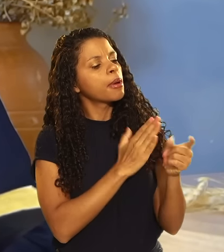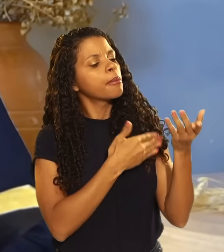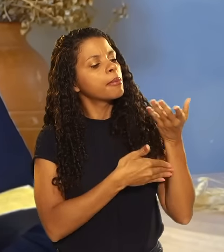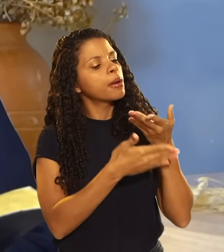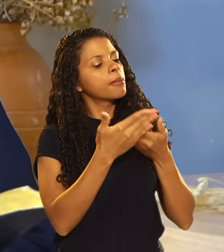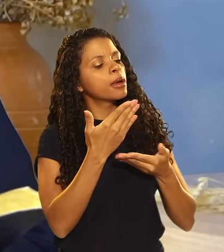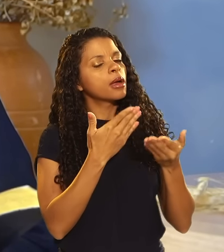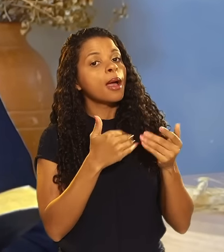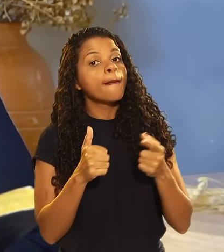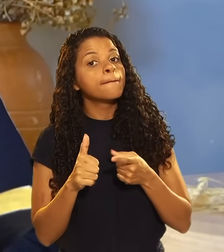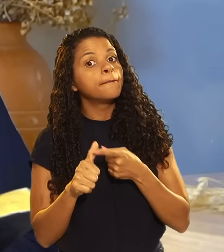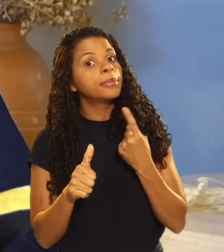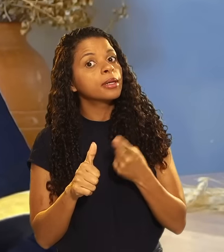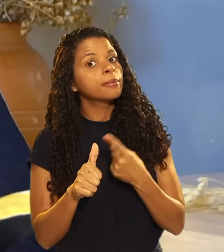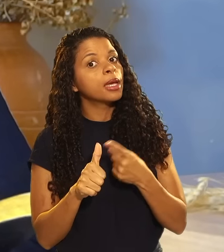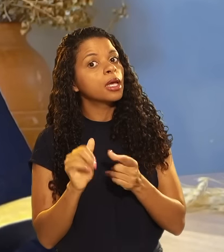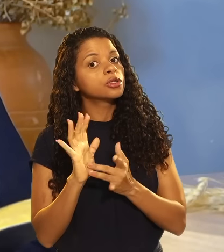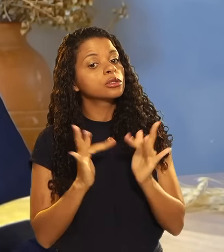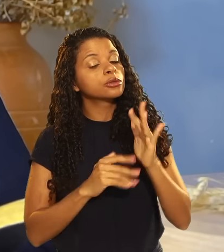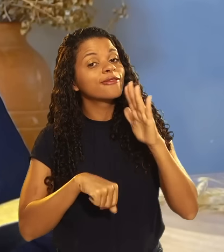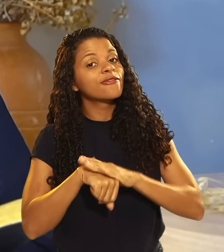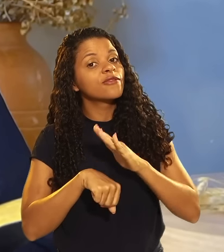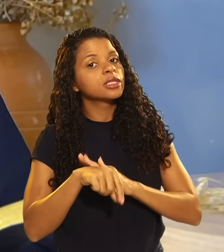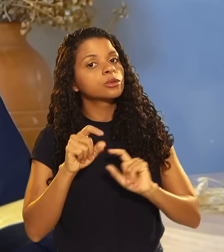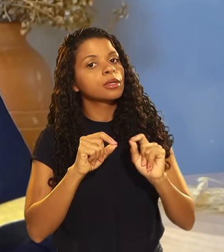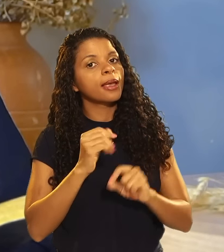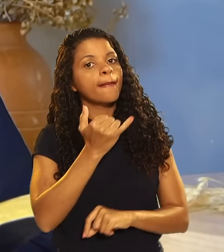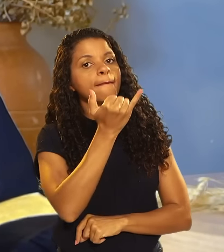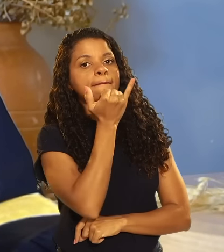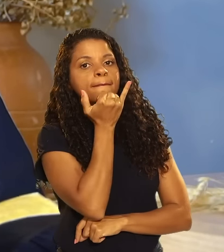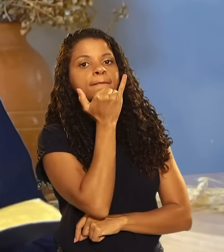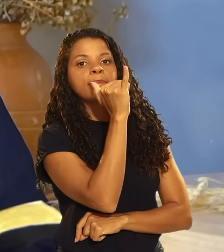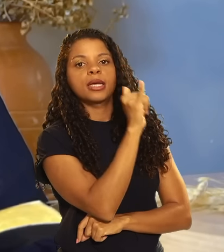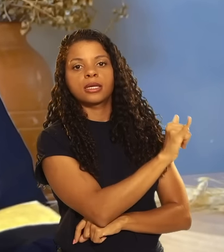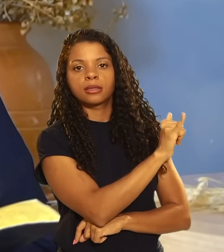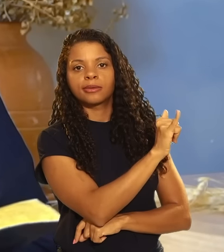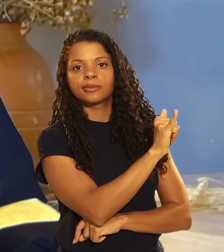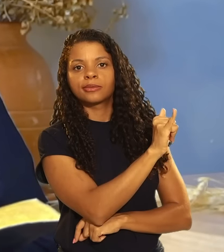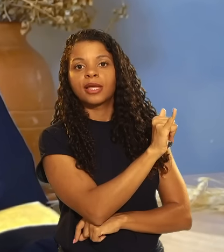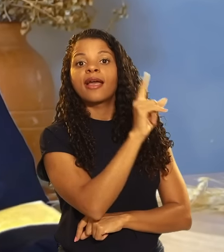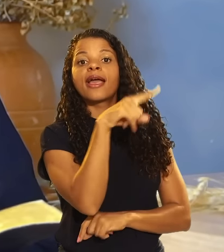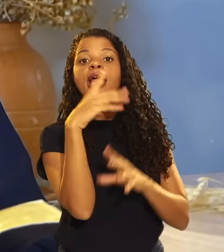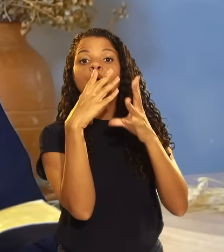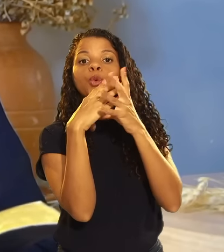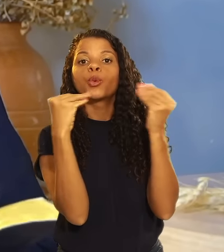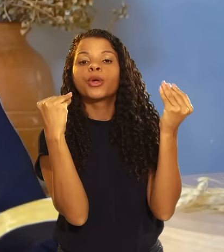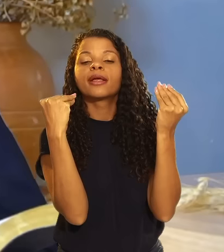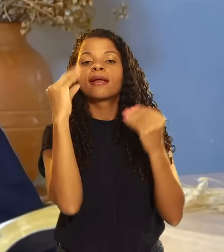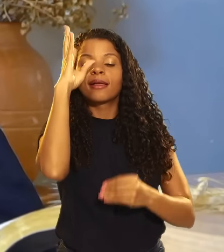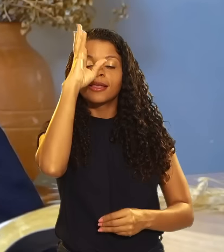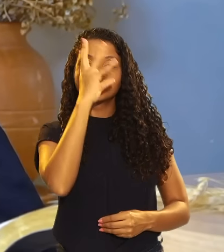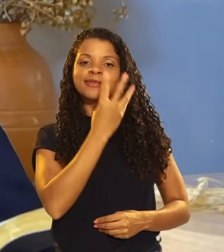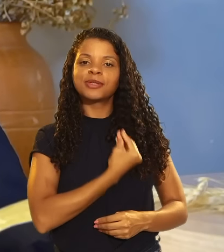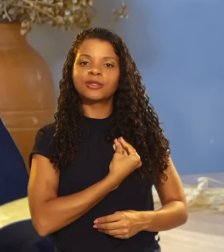perdoa, ou seja, dá a cura espiritual. E em nenhum momento o paralítico reclama. Você não vê ele,